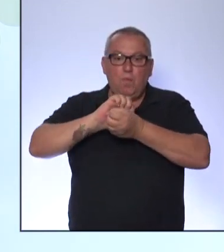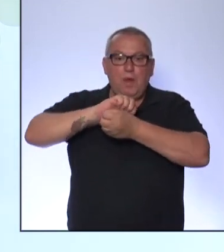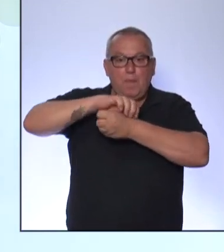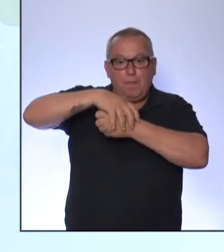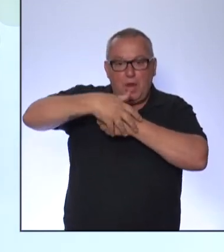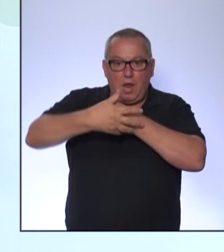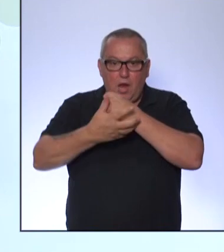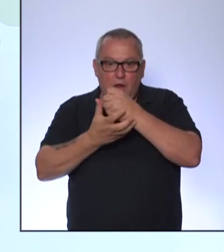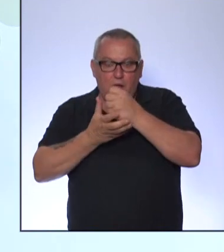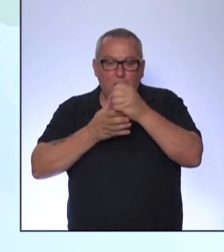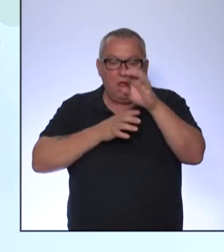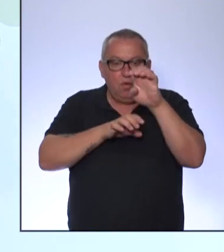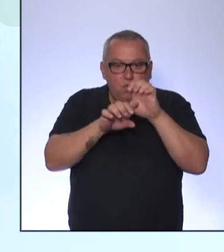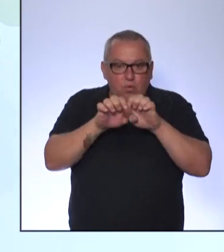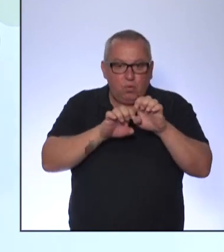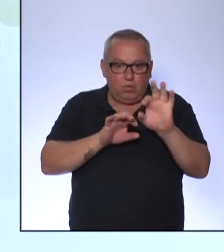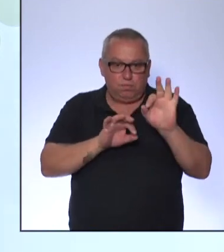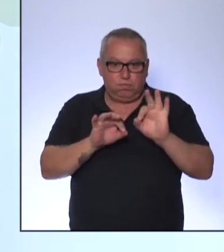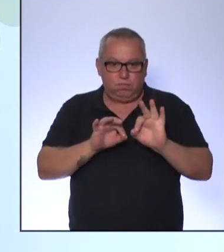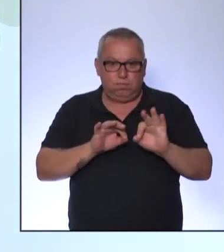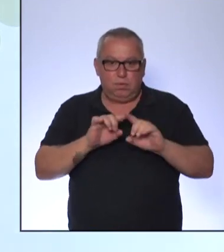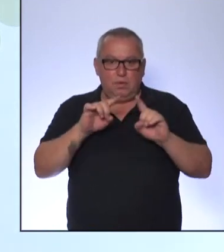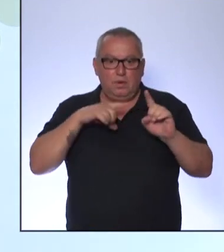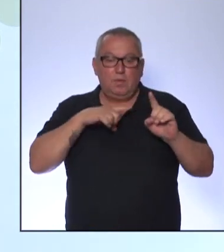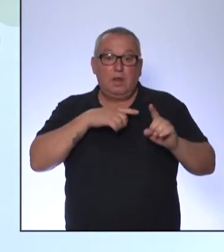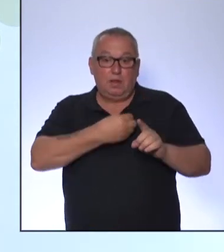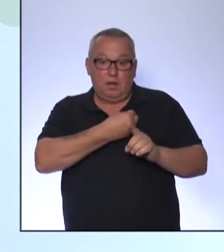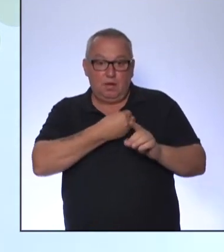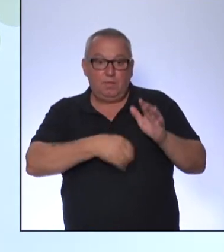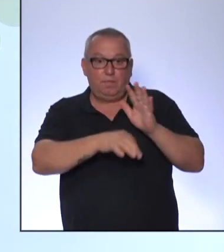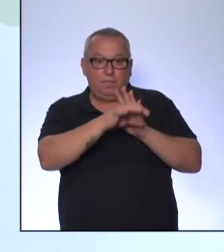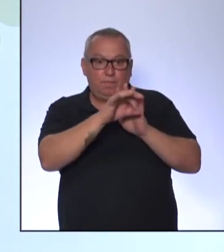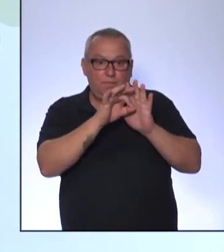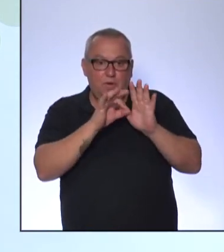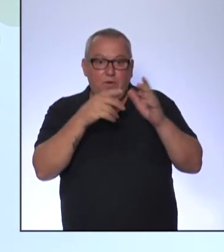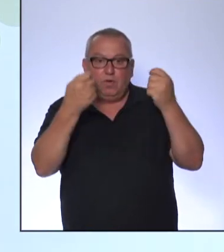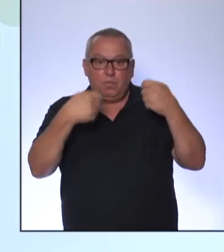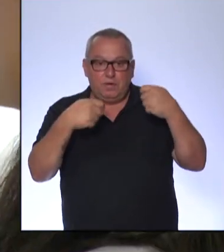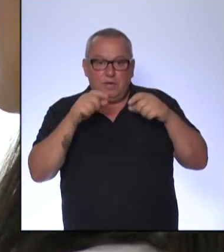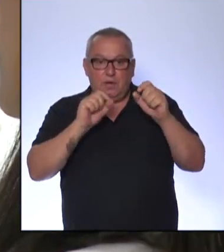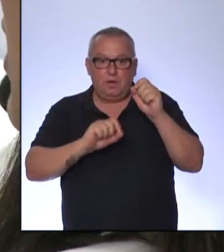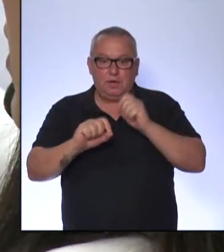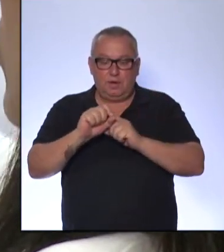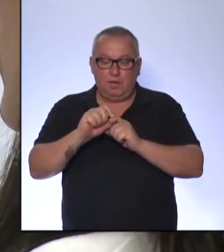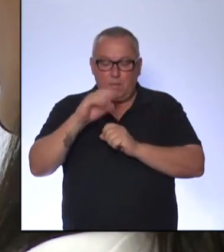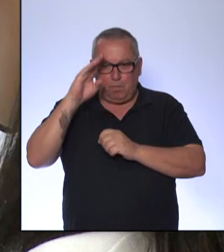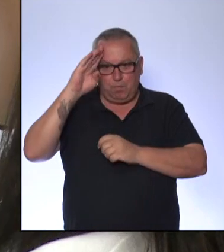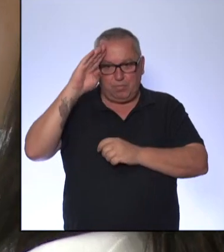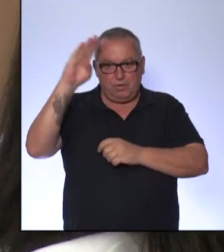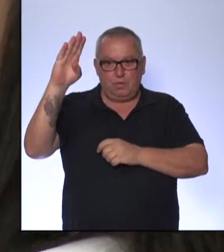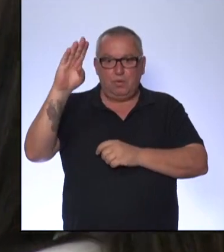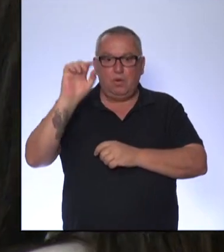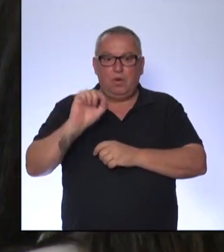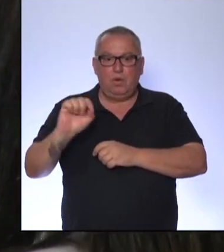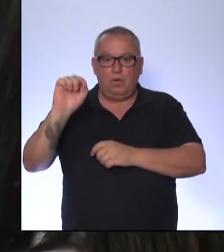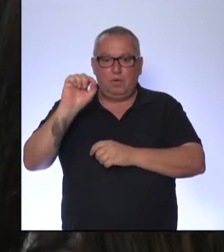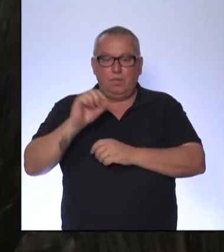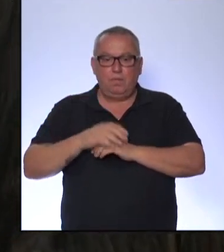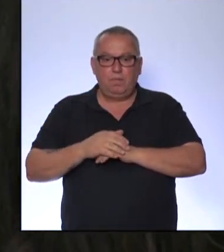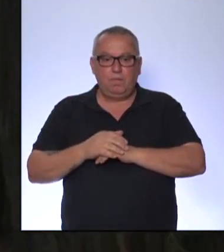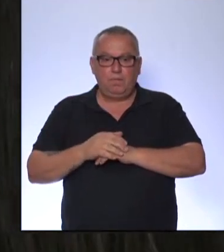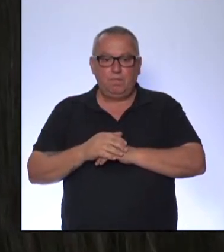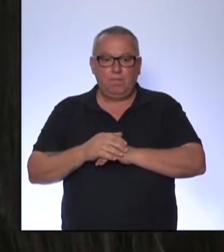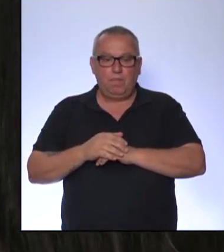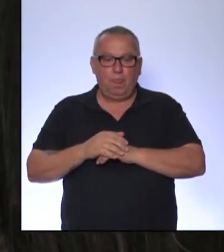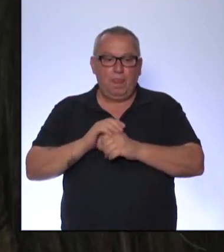tenha estrutura. Então, para existir essa célula, a gente vai precisar, prioritariamente, de uma membrana,